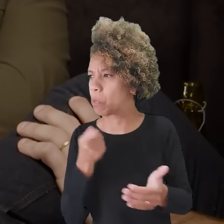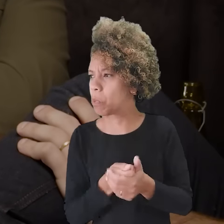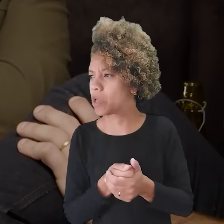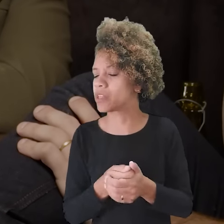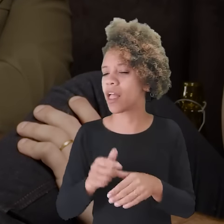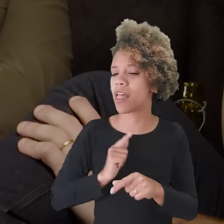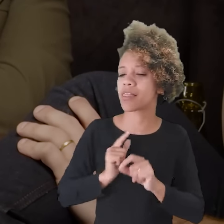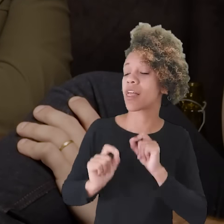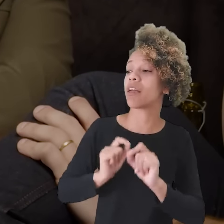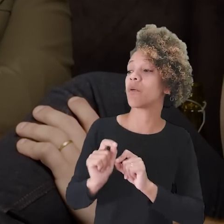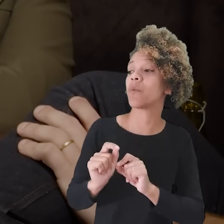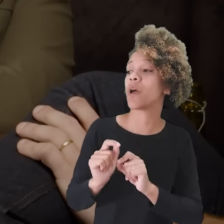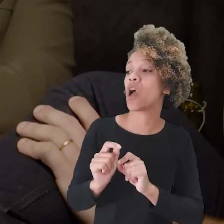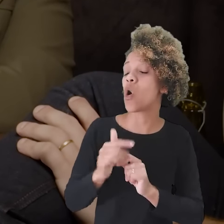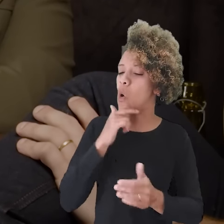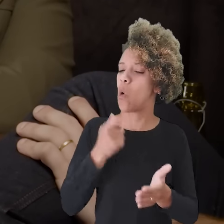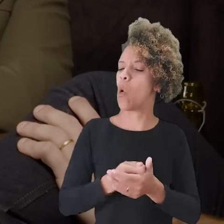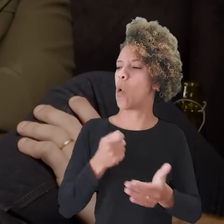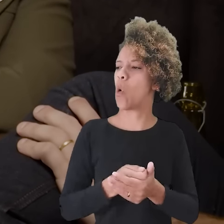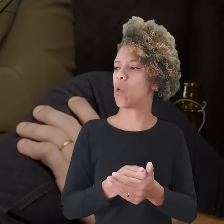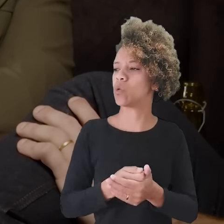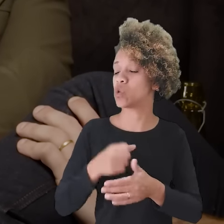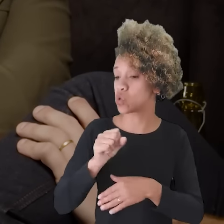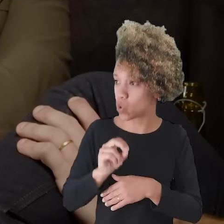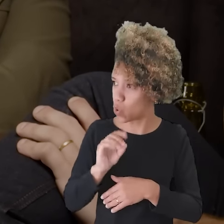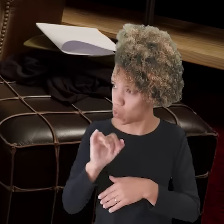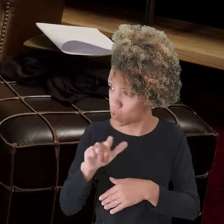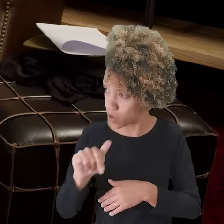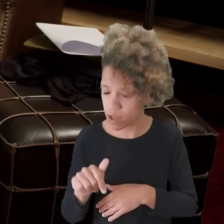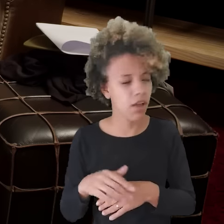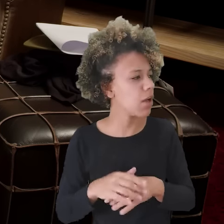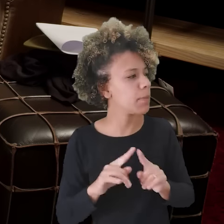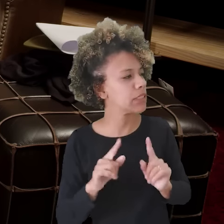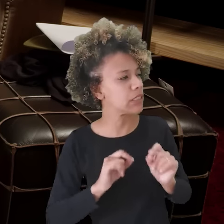o cabo aqui fica mais irritado aqui o cabra mais grosso o seu Lunga